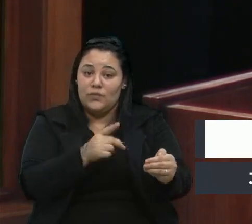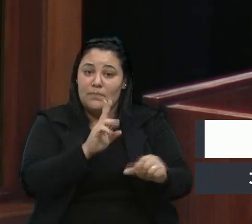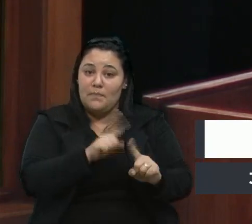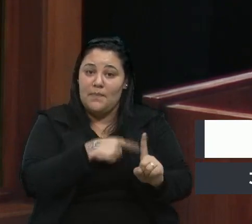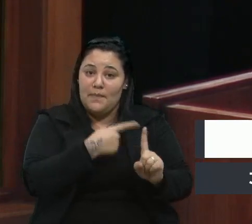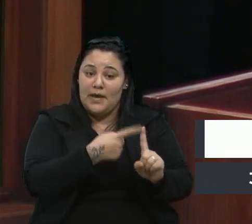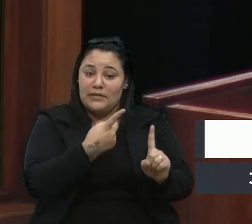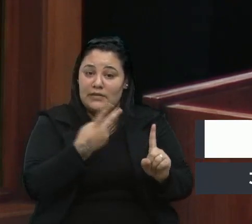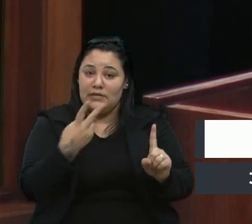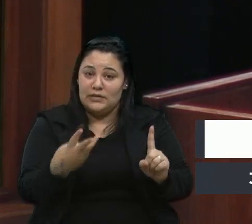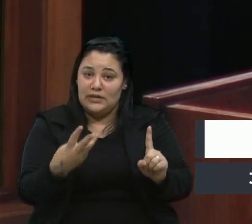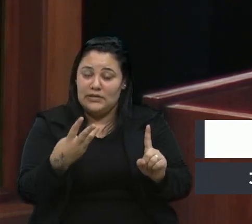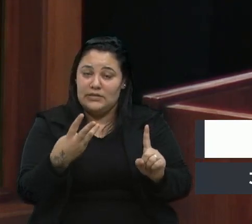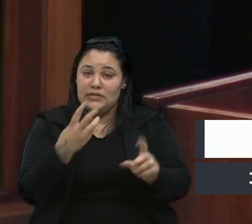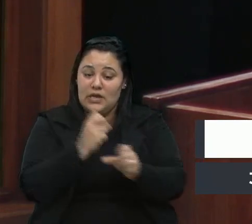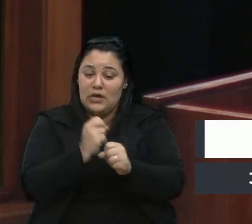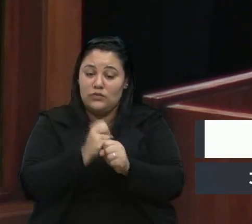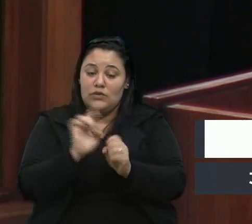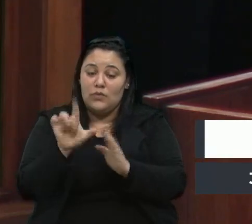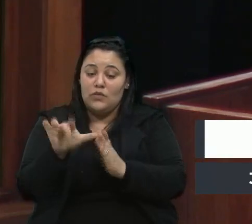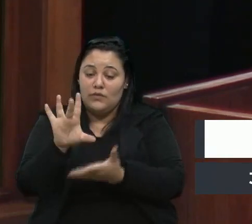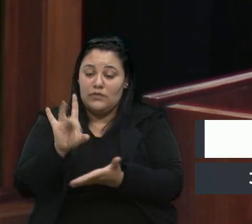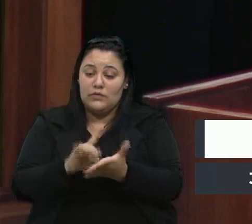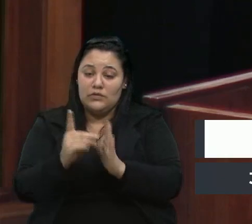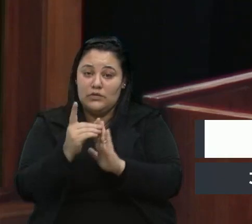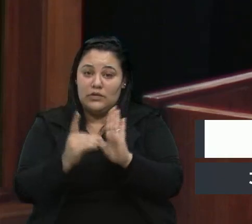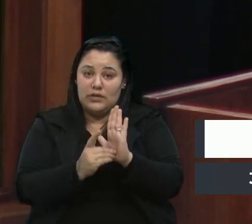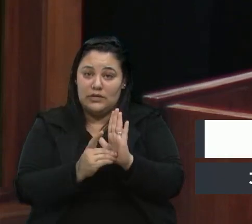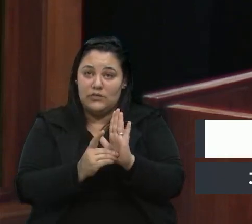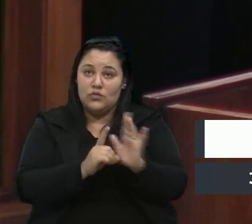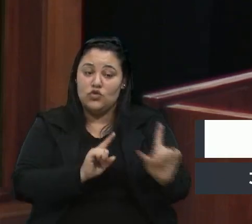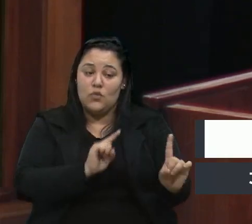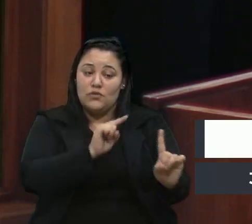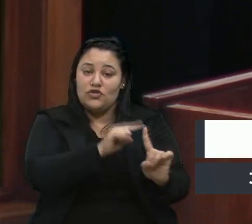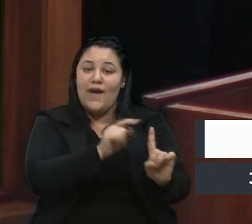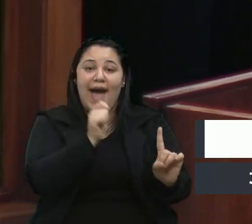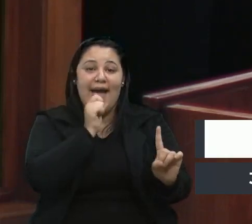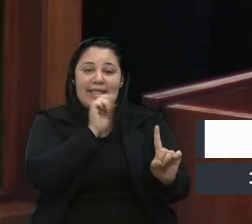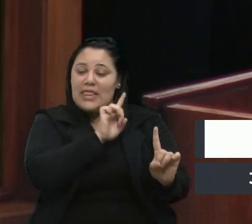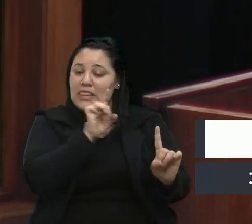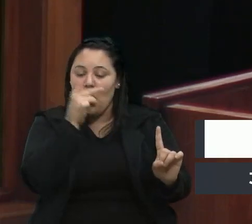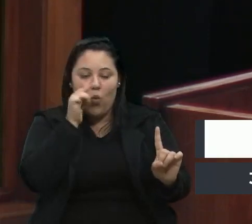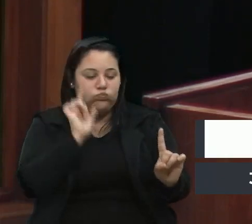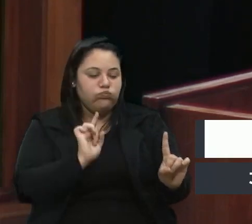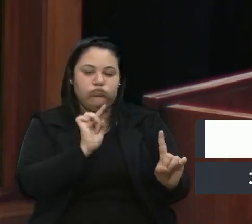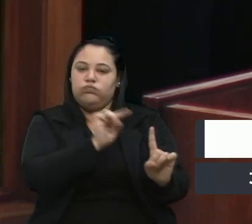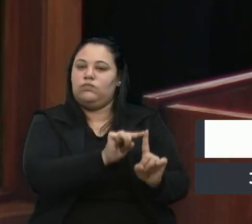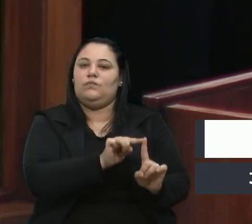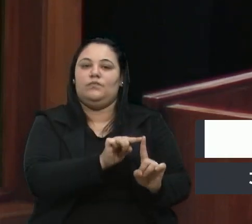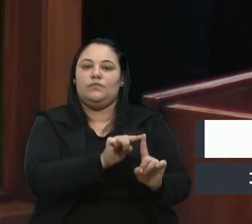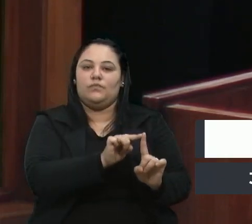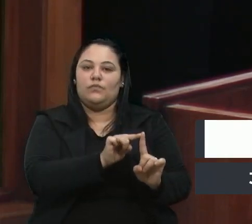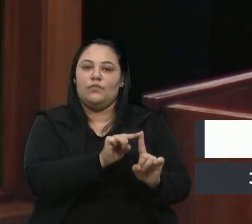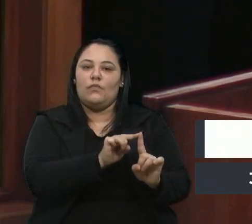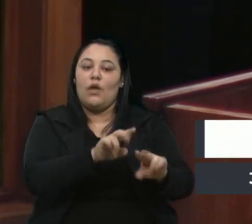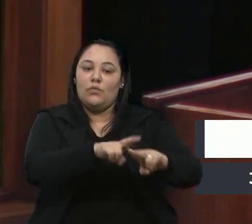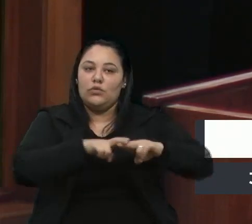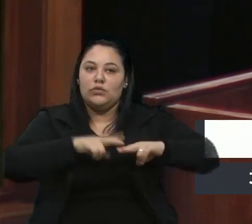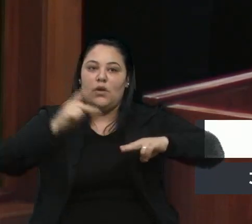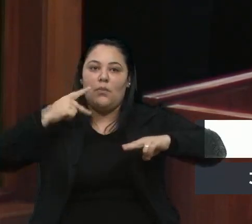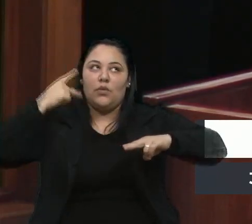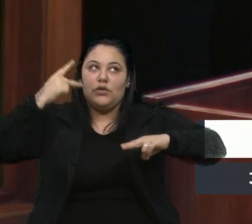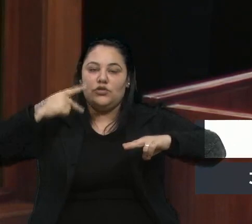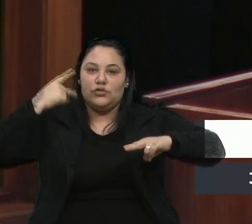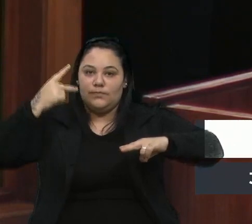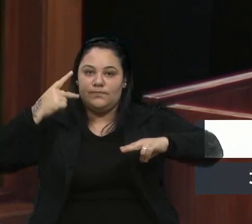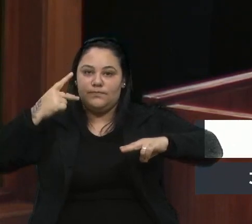do decreto, seus objetivos ainda não foram alcançados. E a política contava